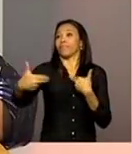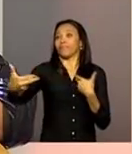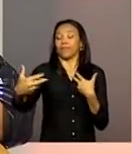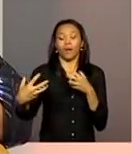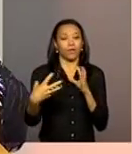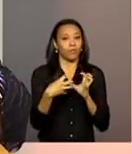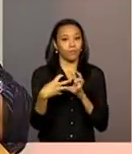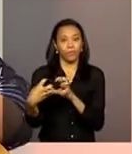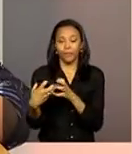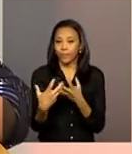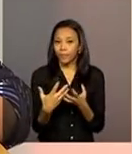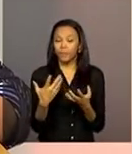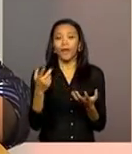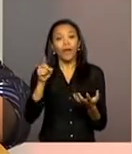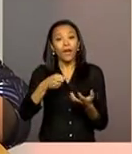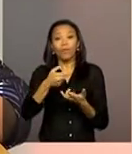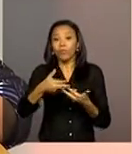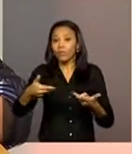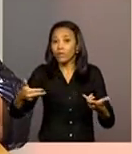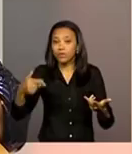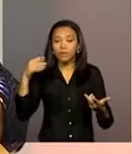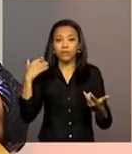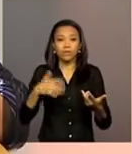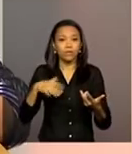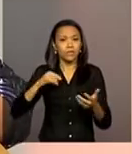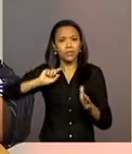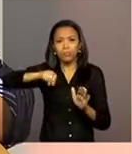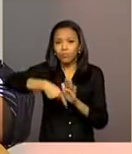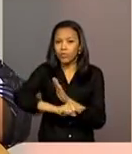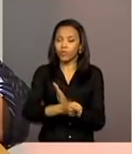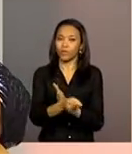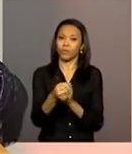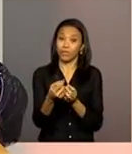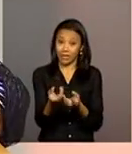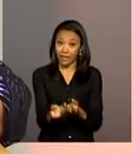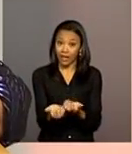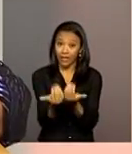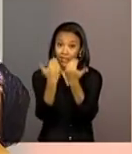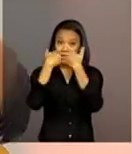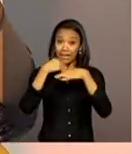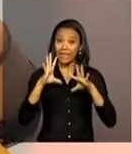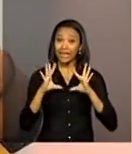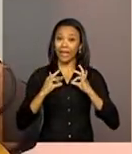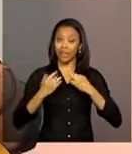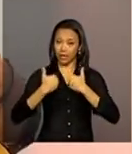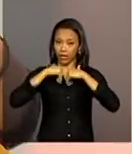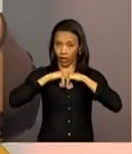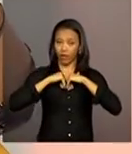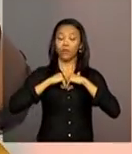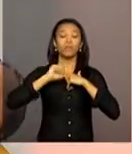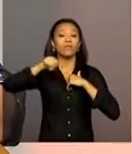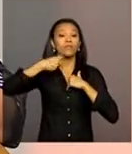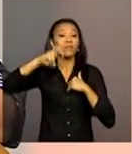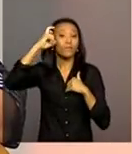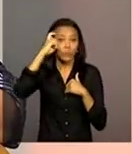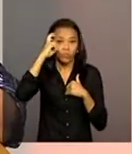elementos profundos de marcas culturais que precisam ser elencados